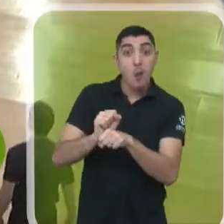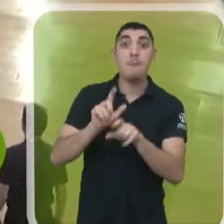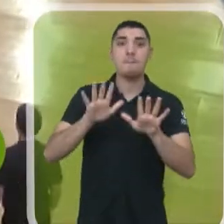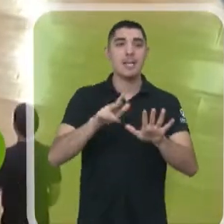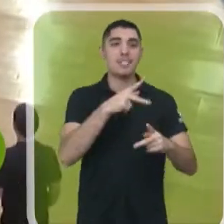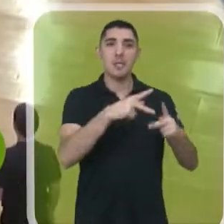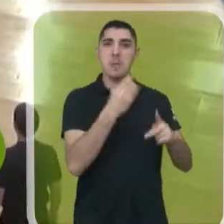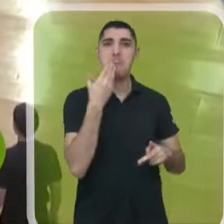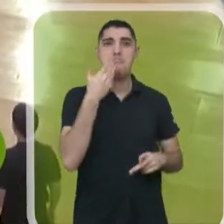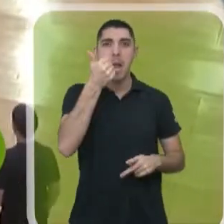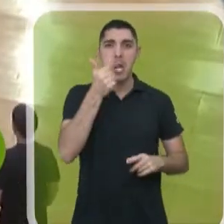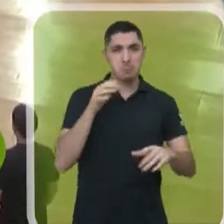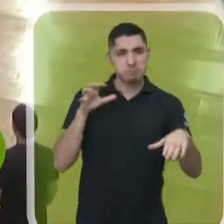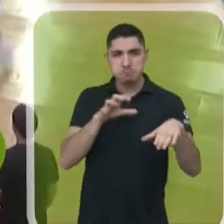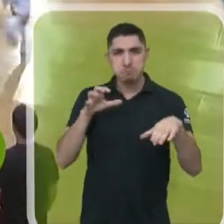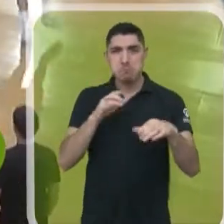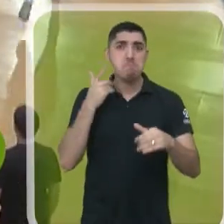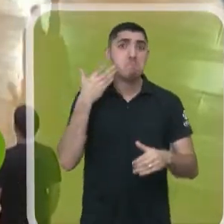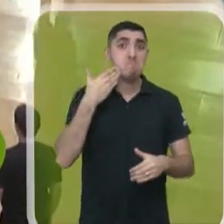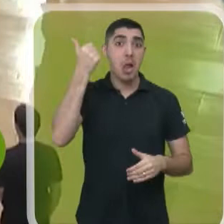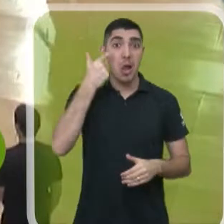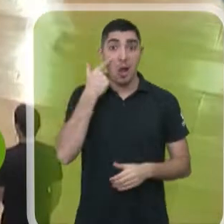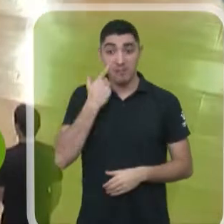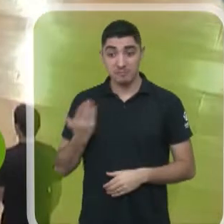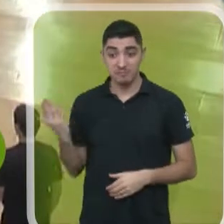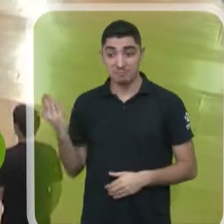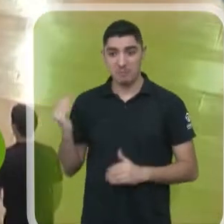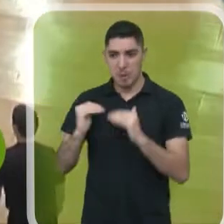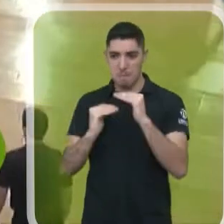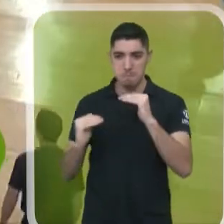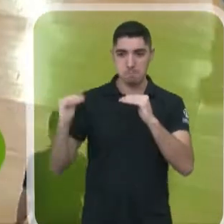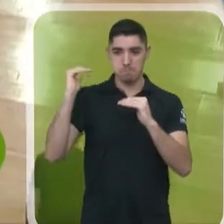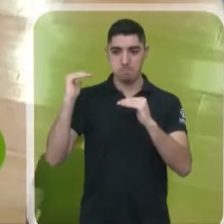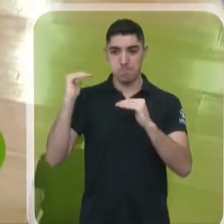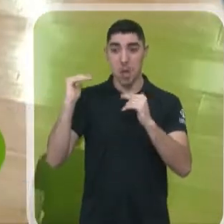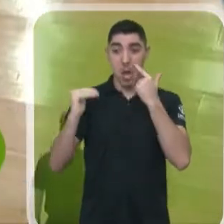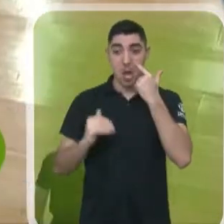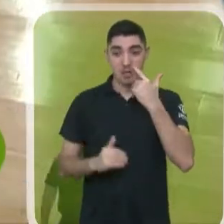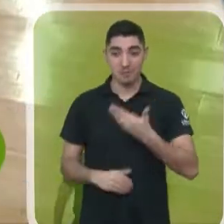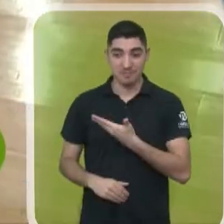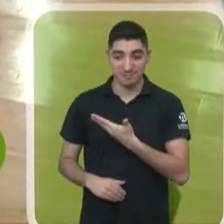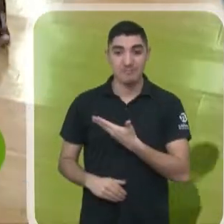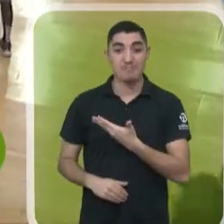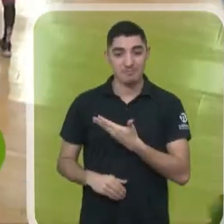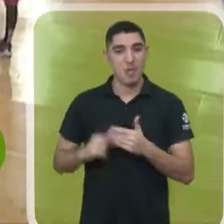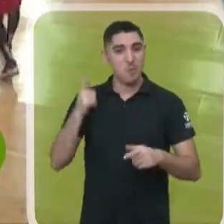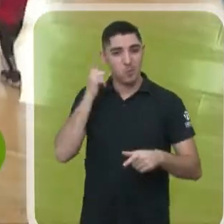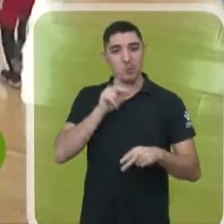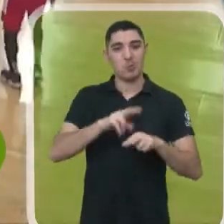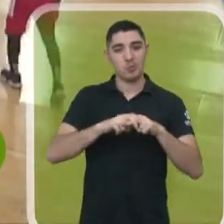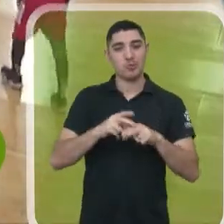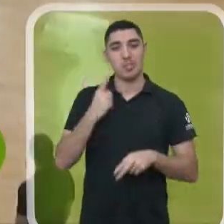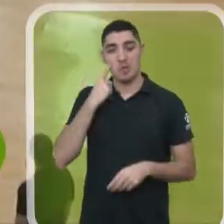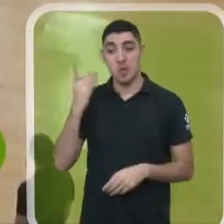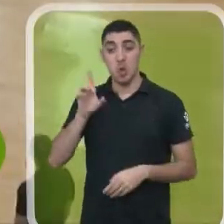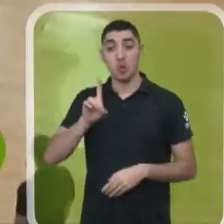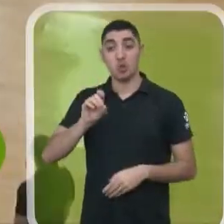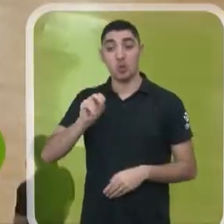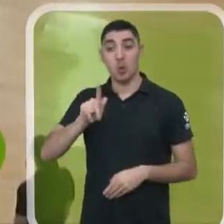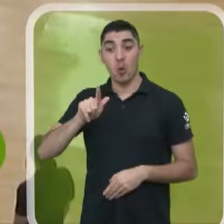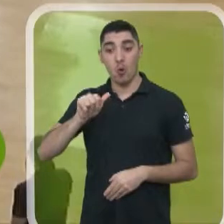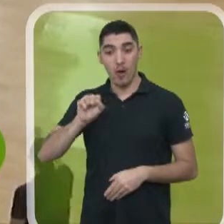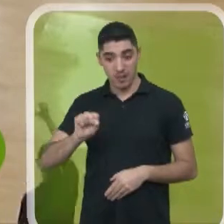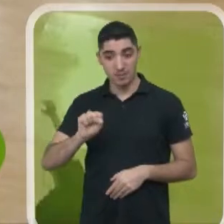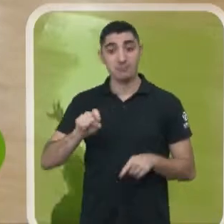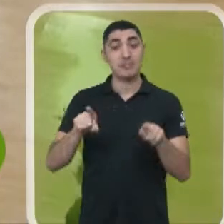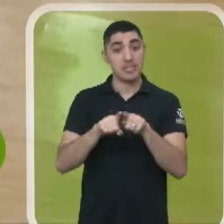São José que Manteve o bom aproveitamento e passou à frente no placar pela primeira vez nessa cavadinha de Douglas Nunes e